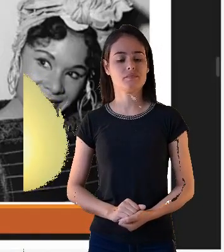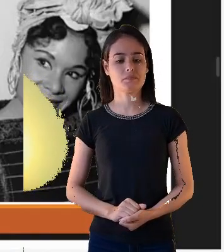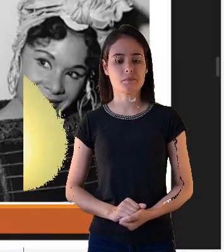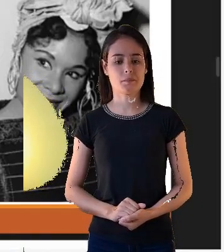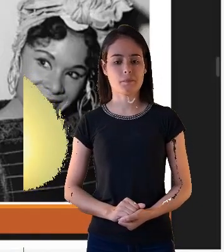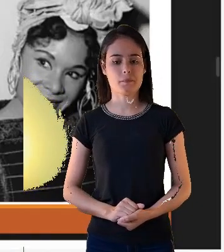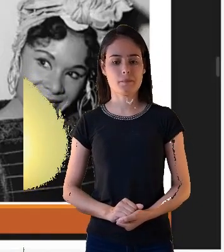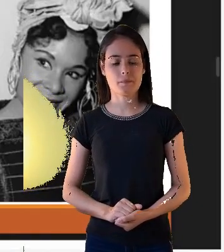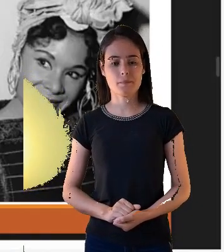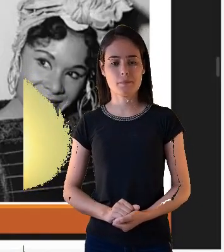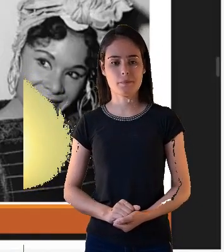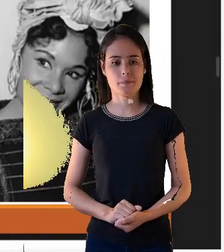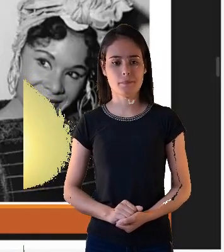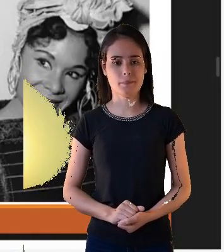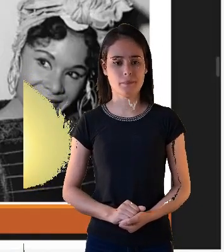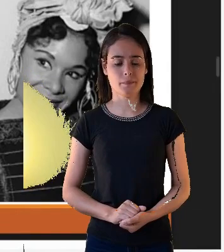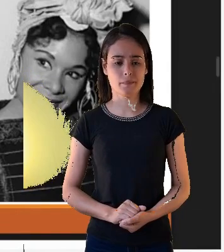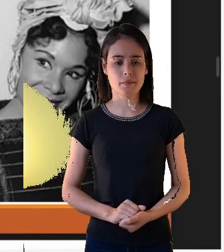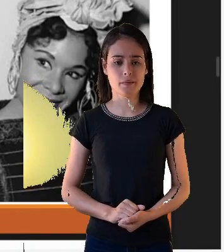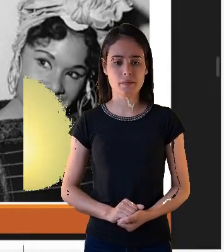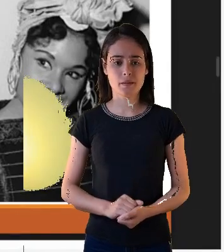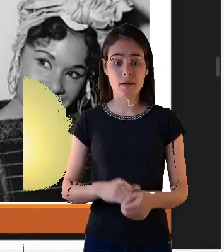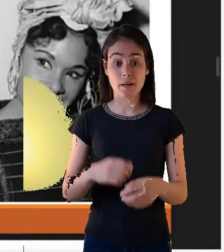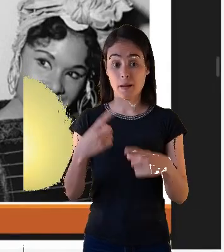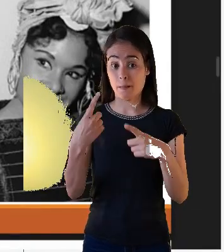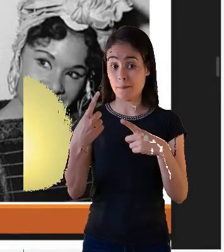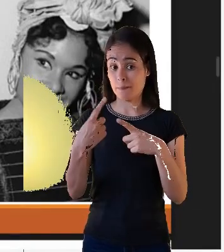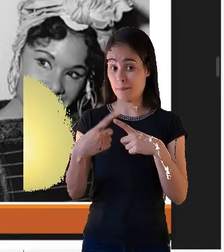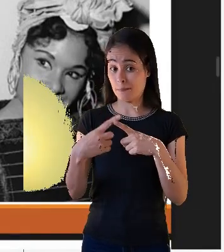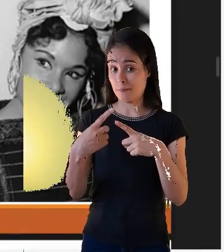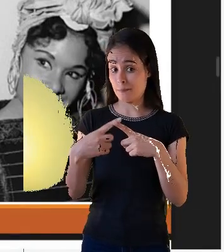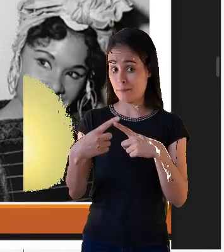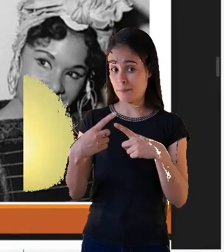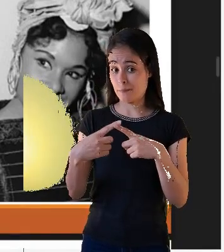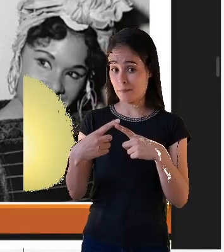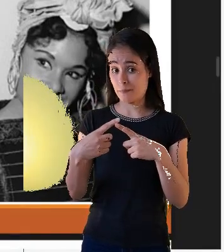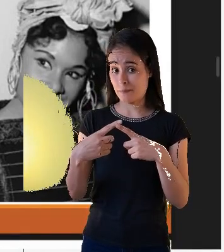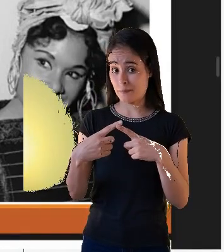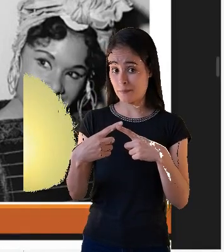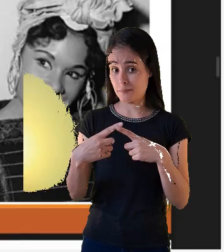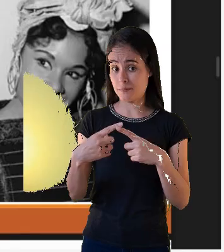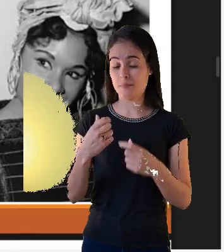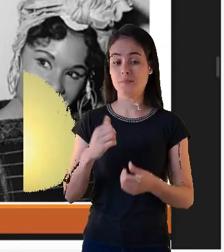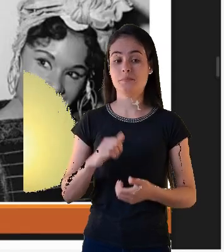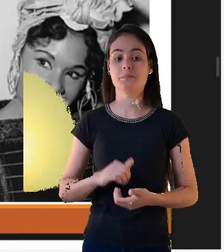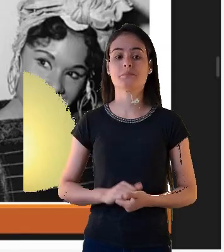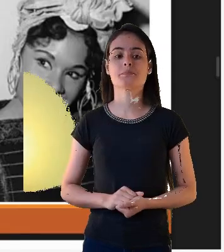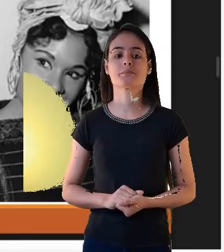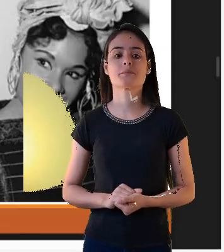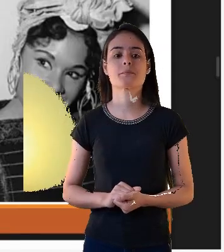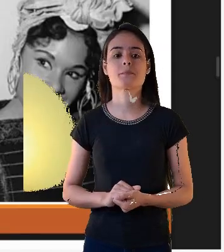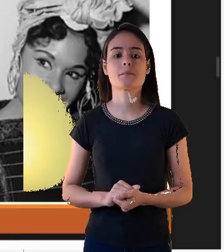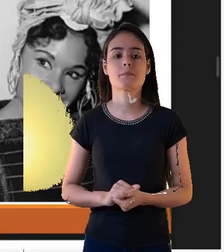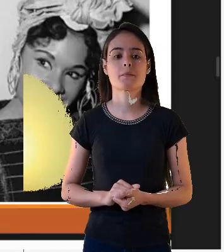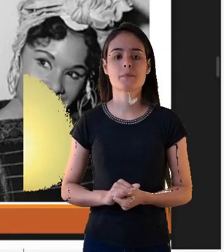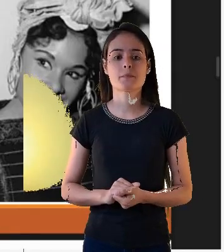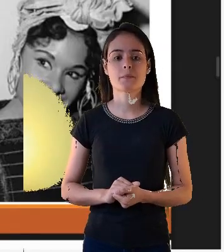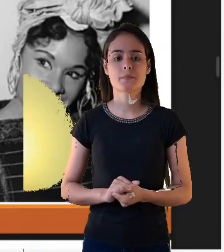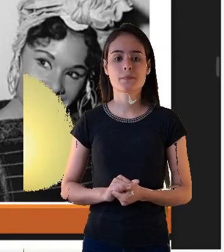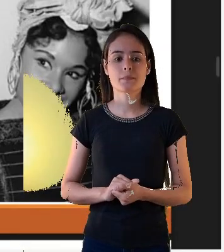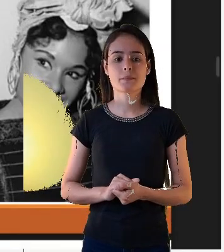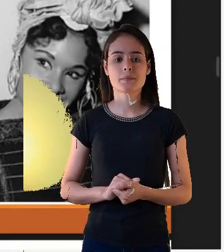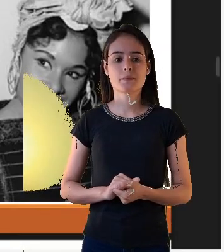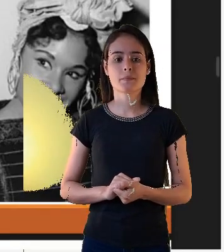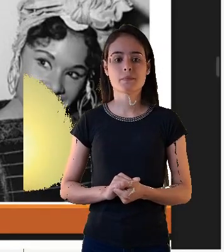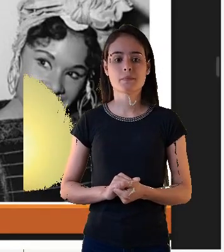de democracia racial, né? Por conta do que o Gilberto Freire coloca lá em Casa Grande Senzala, né?